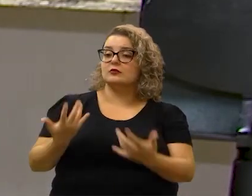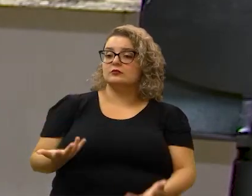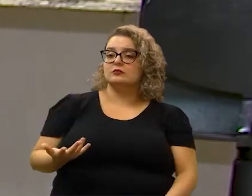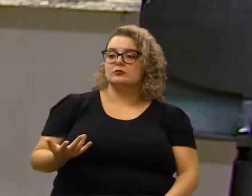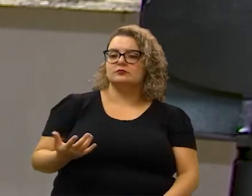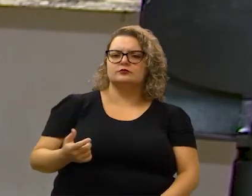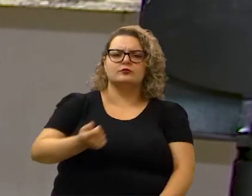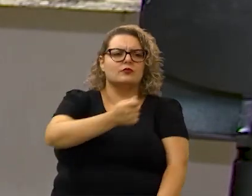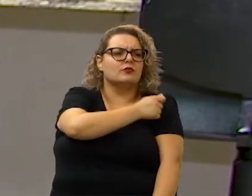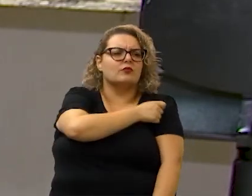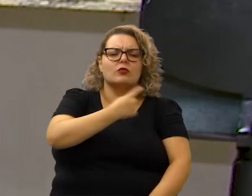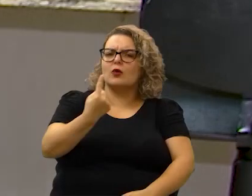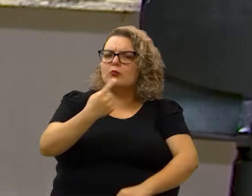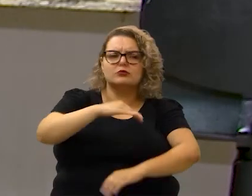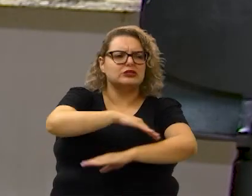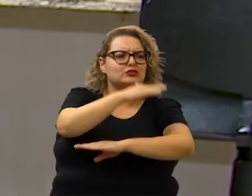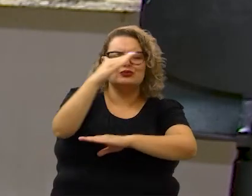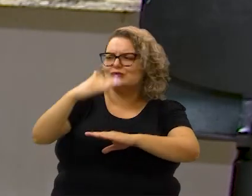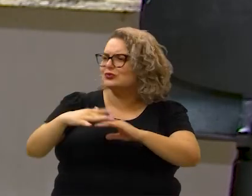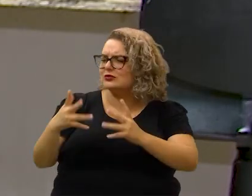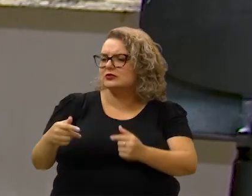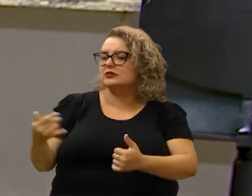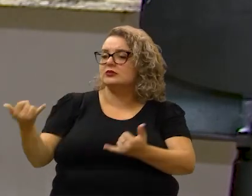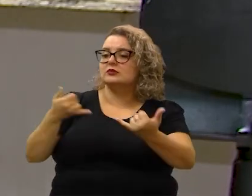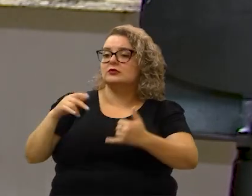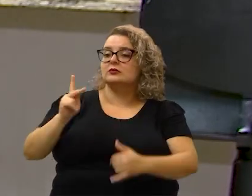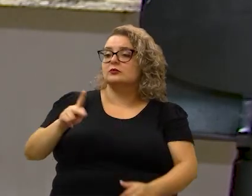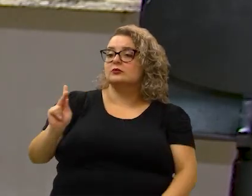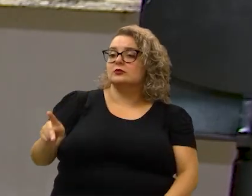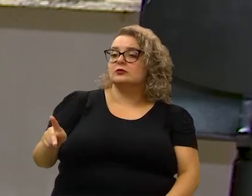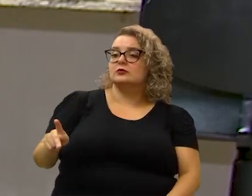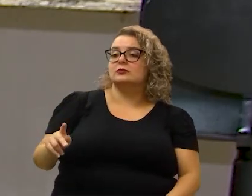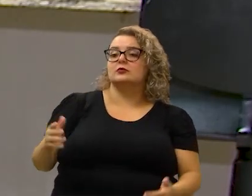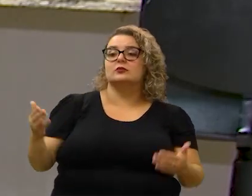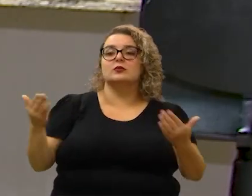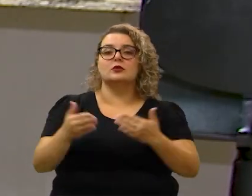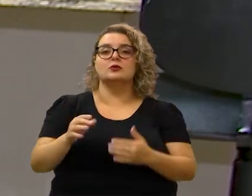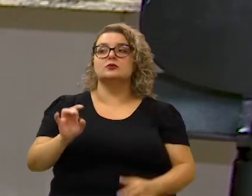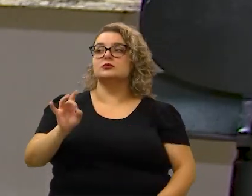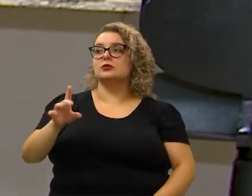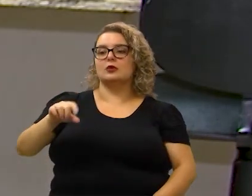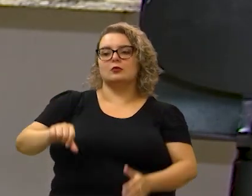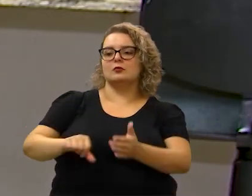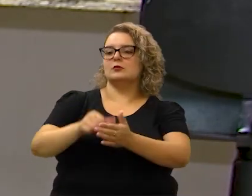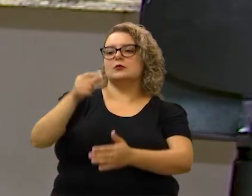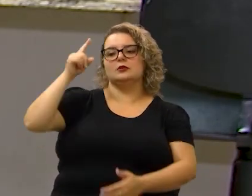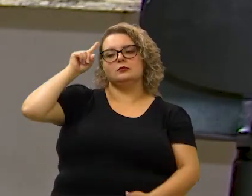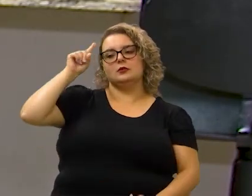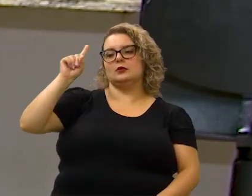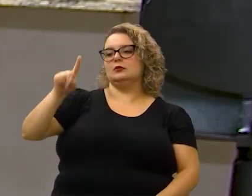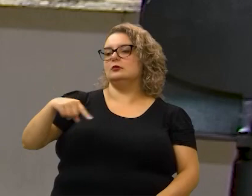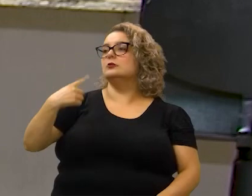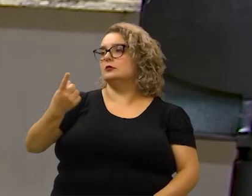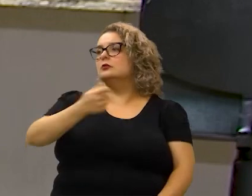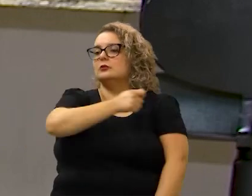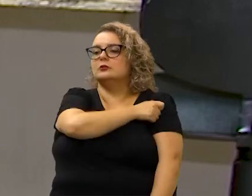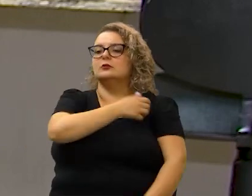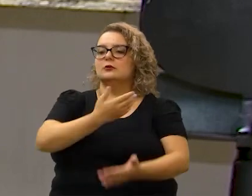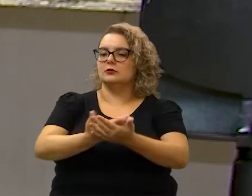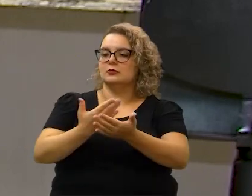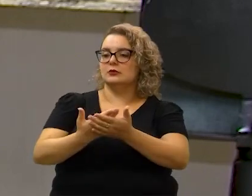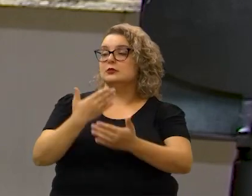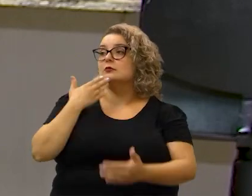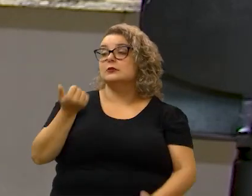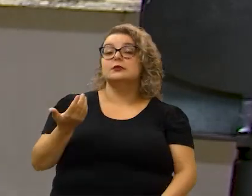isso. Ficaram uma aula inteira e não conseguiram. Eles não falaram para a gente, professor, hoje foi só o primeiro dia. Na próxima aula a gente